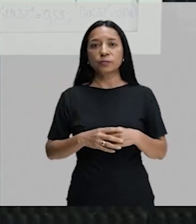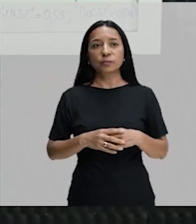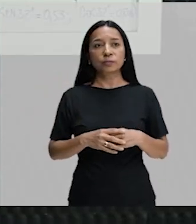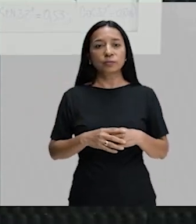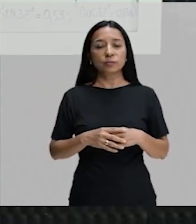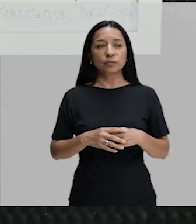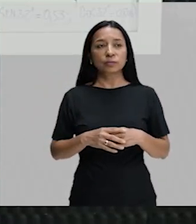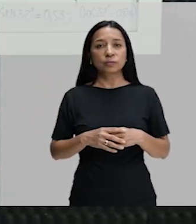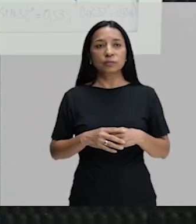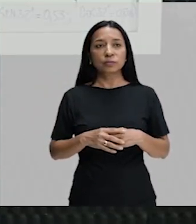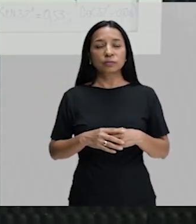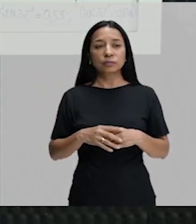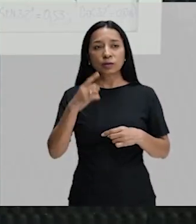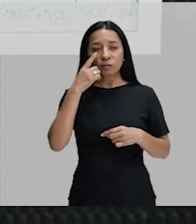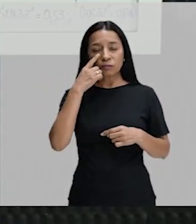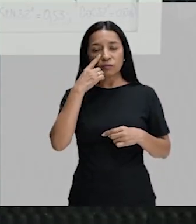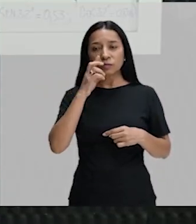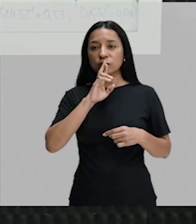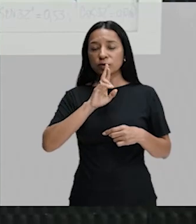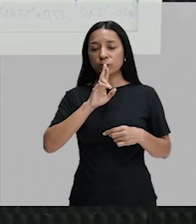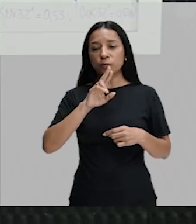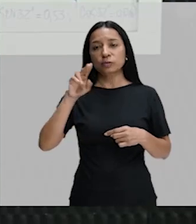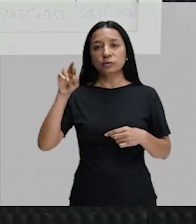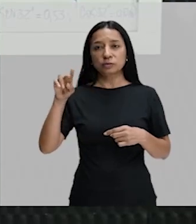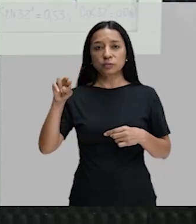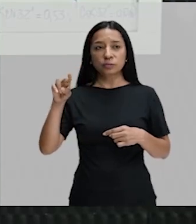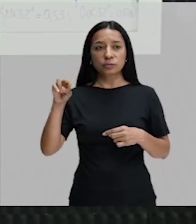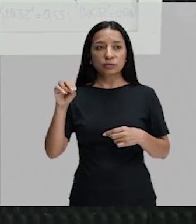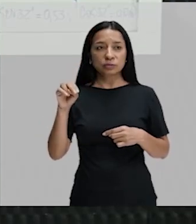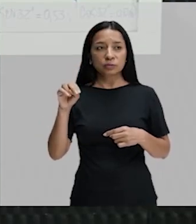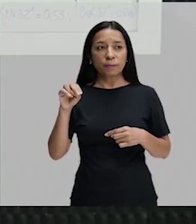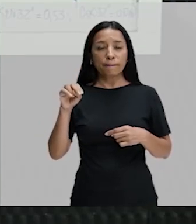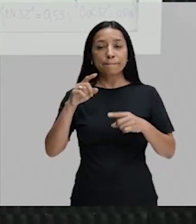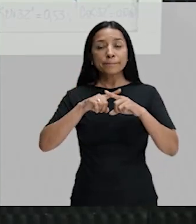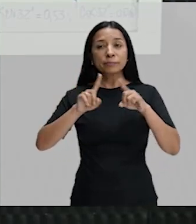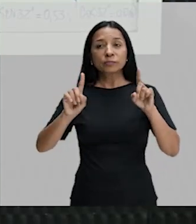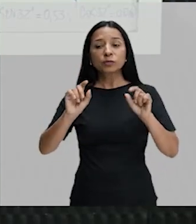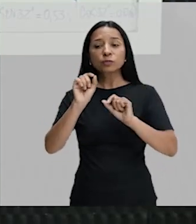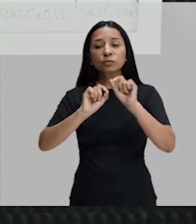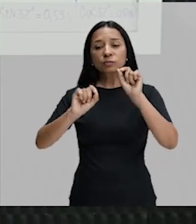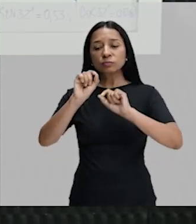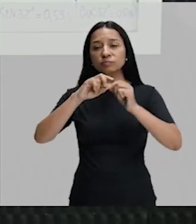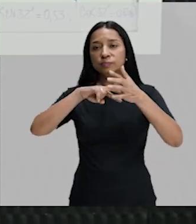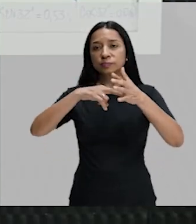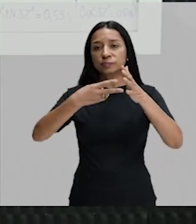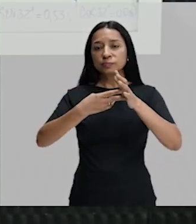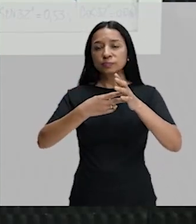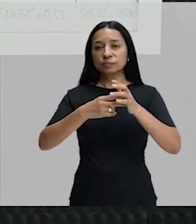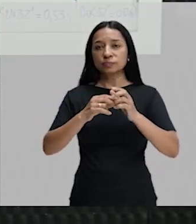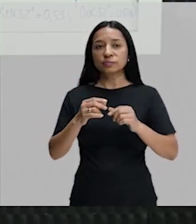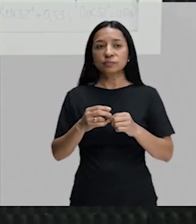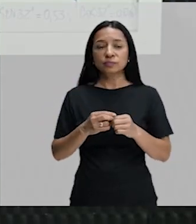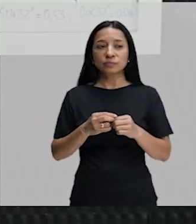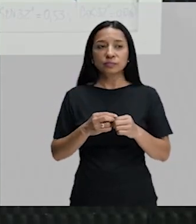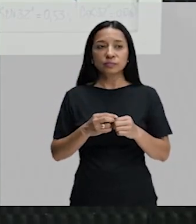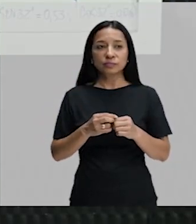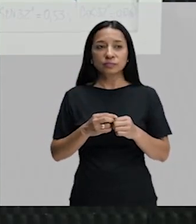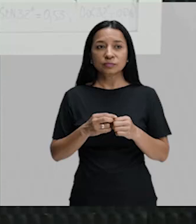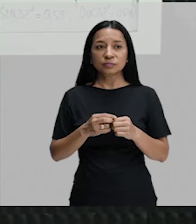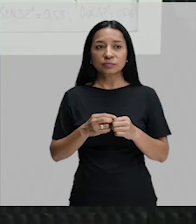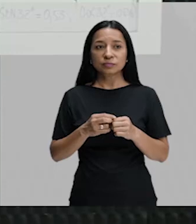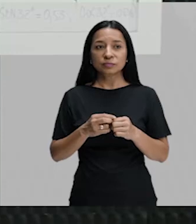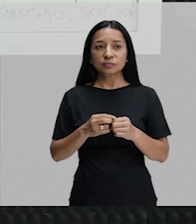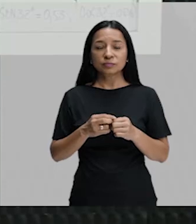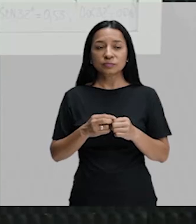Turminha, veja que deu a mesma coisa. Pessoal, mas aí o que o senhor quer dizer com isso? Qual o interessante da matemática